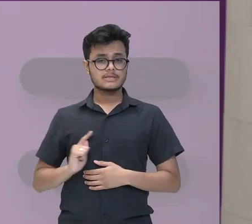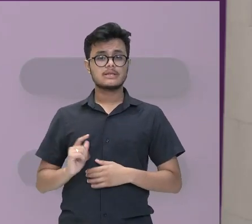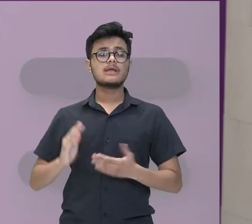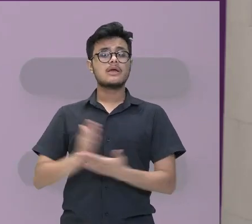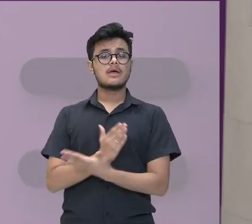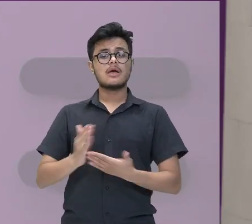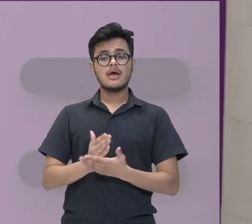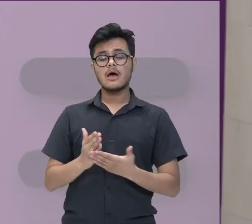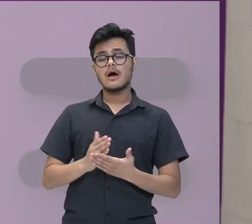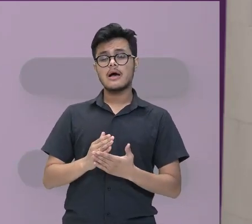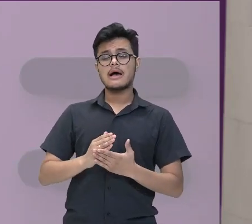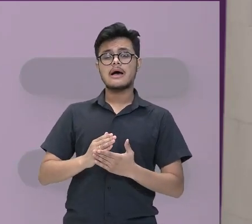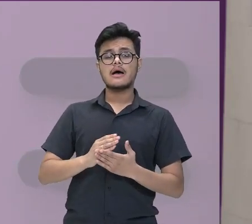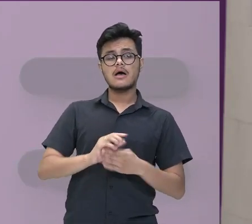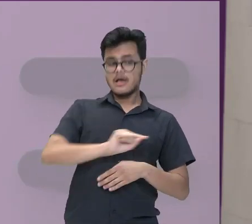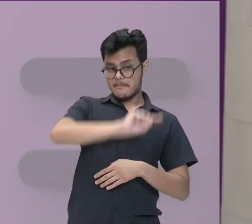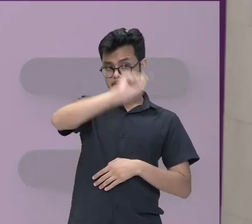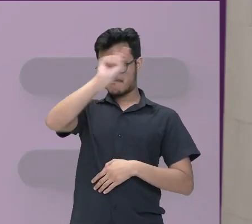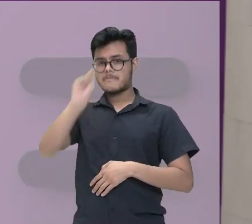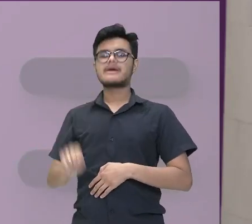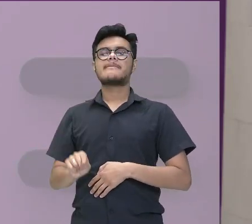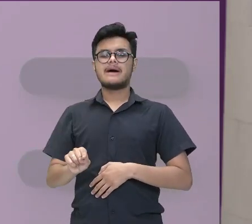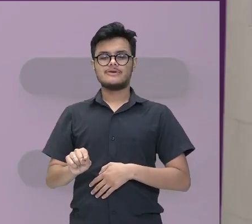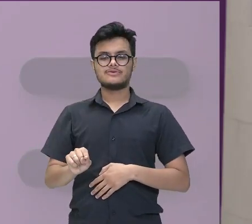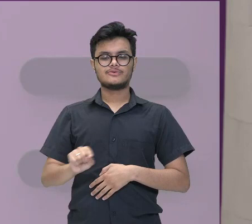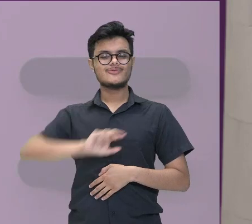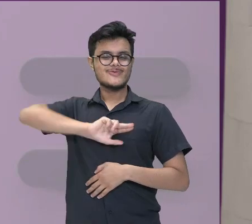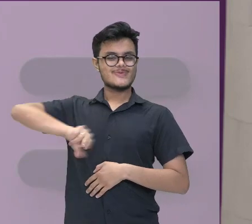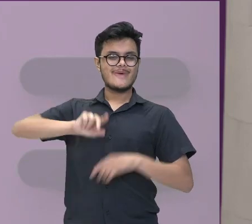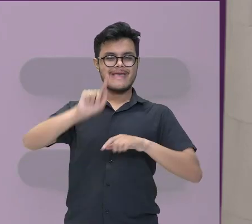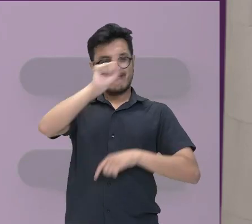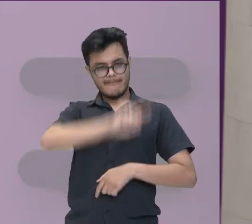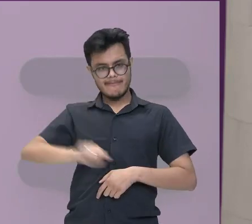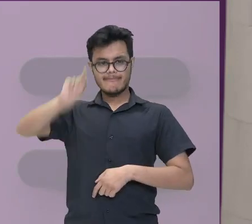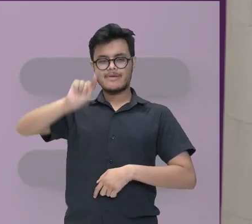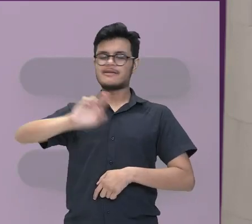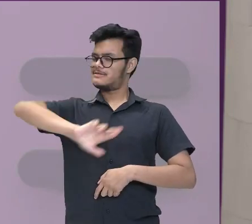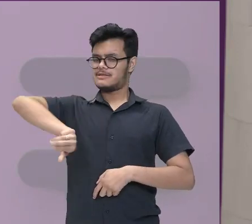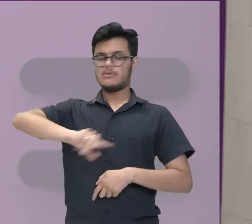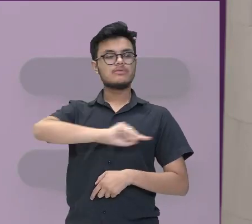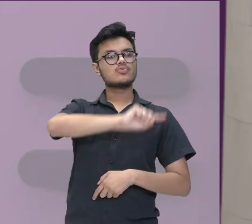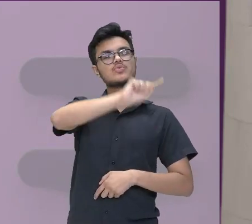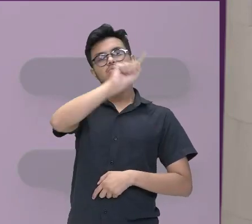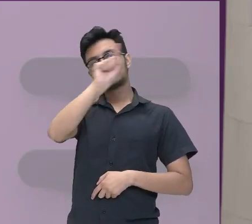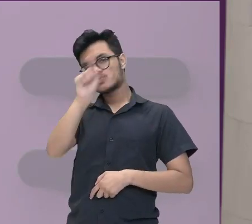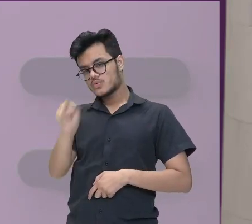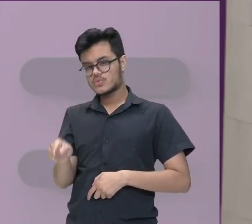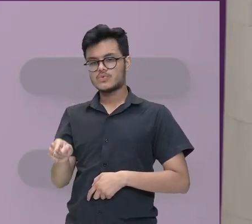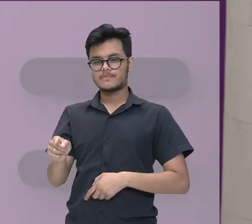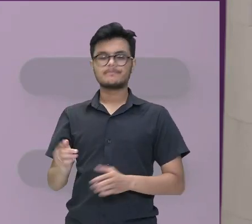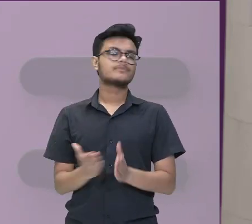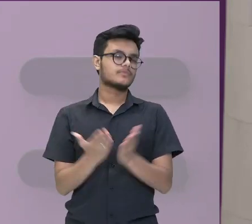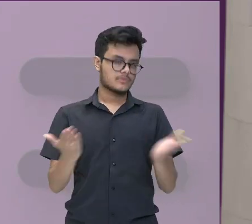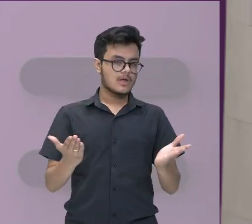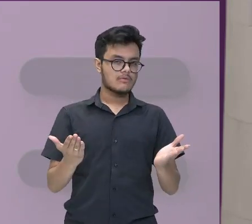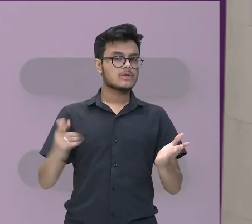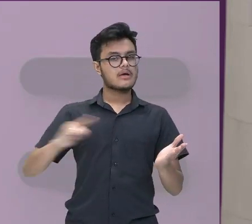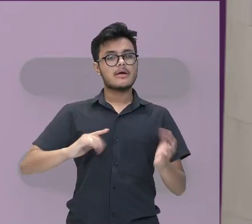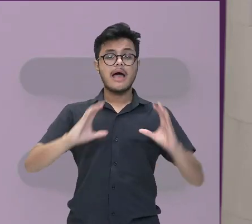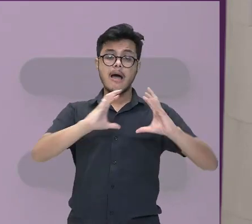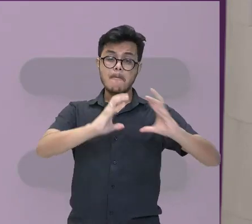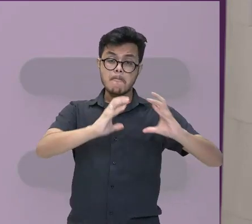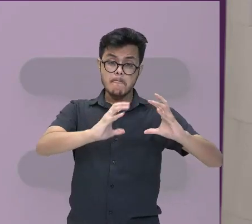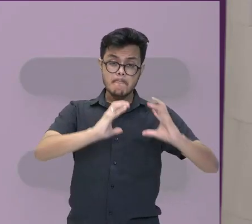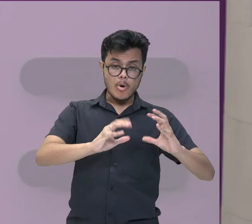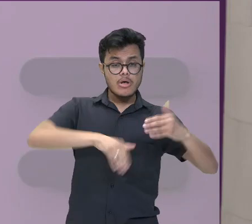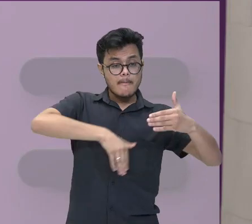voltada para baixo, tá? E aí veja que quando a bola sobe, né, ela atinge um ponto máximo e depois ela